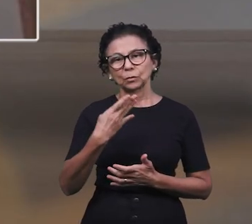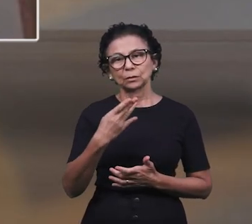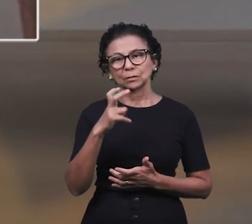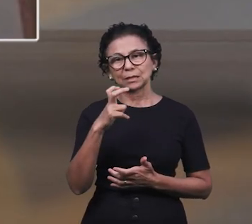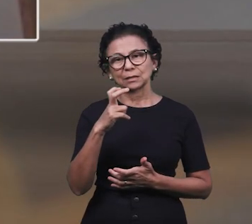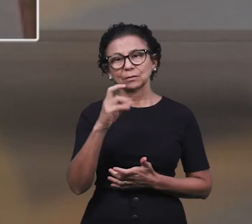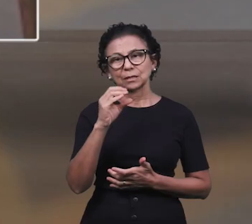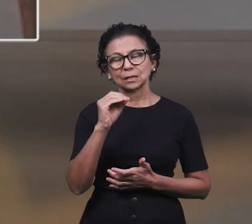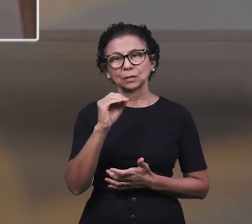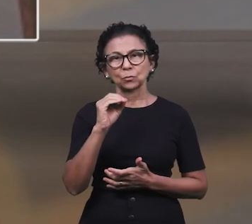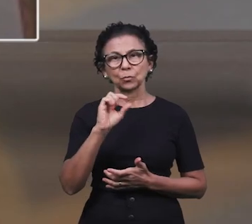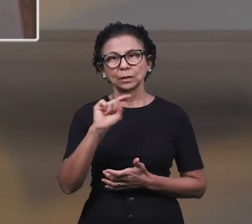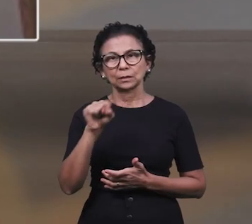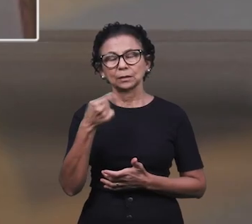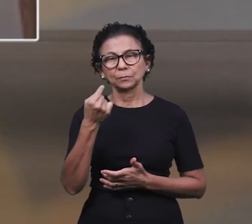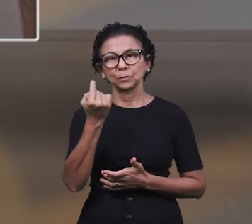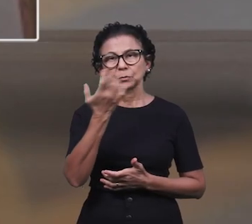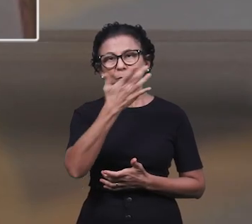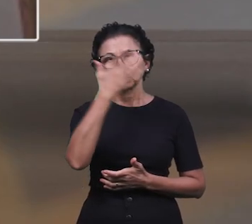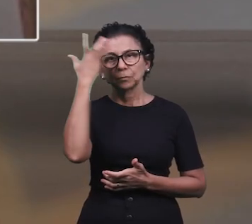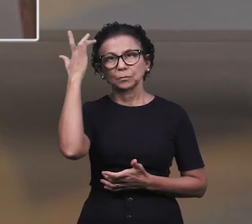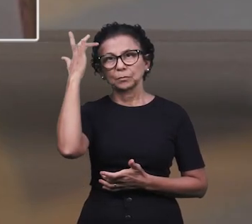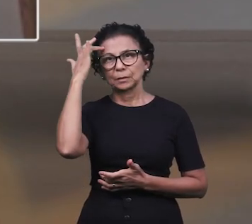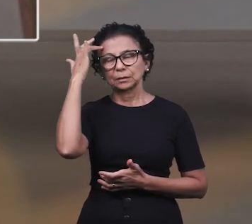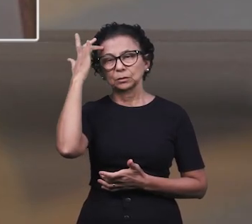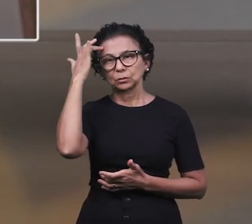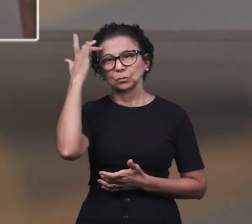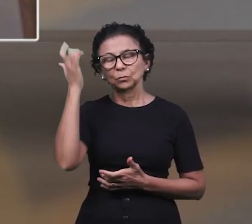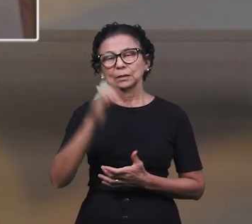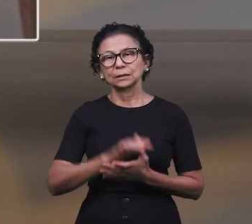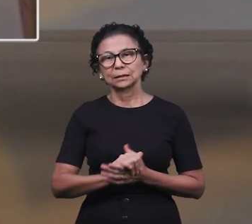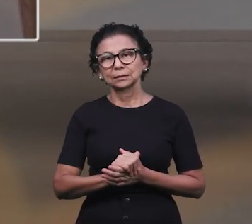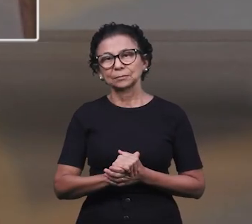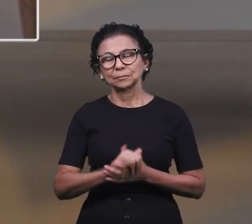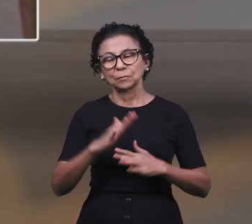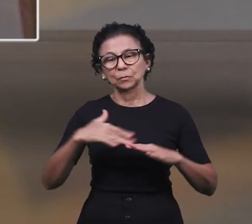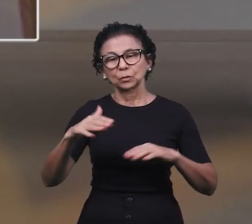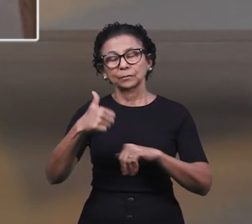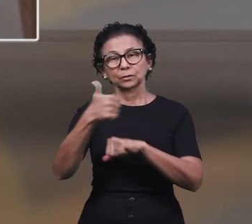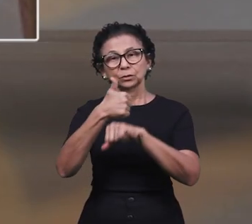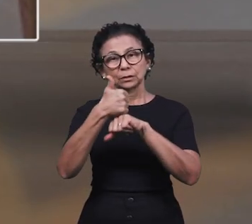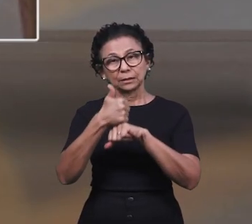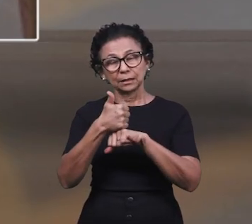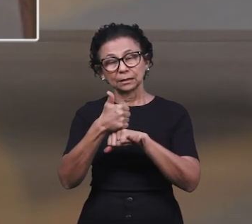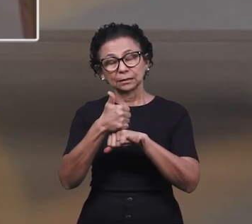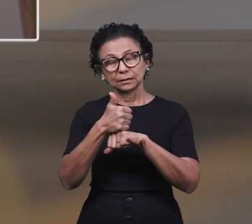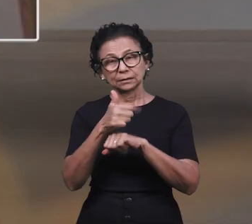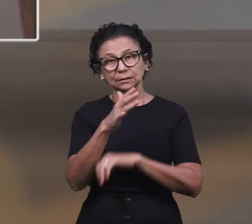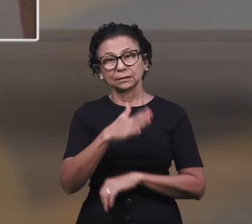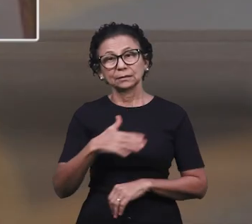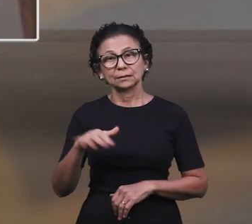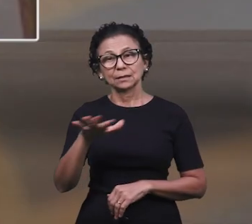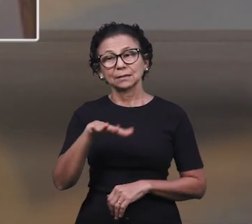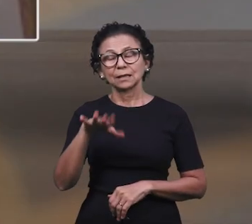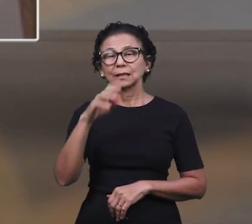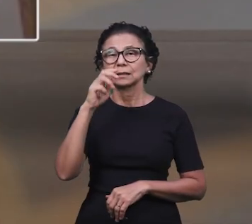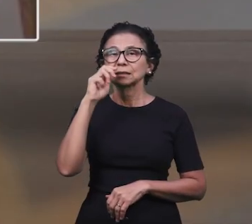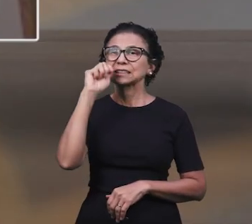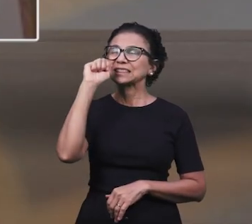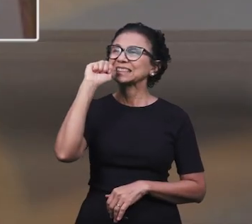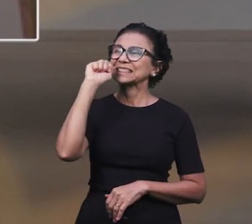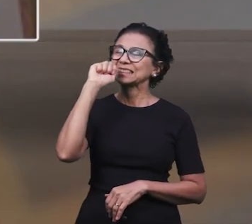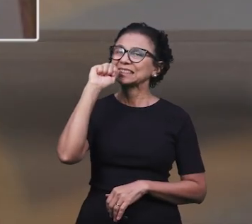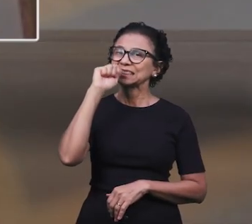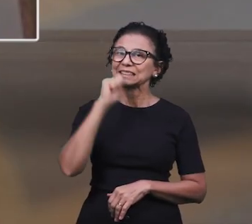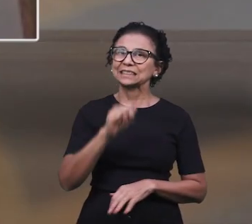450 mil inscritos no Conselho, profissionais na área de odontologia, mas ainda nós temos uma